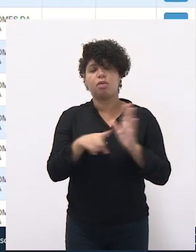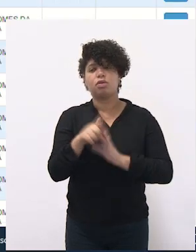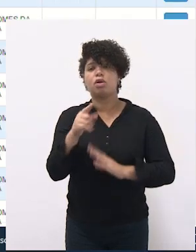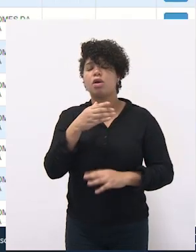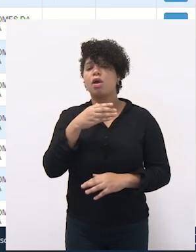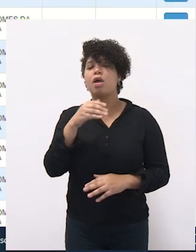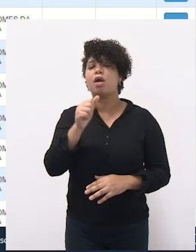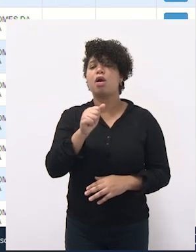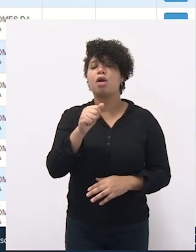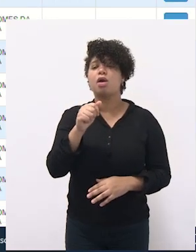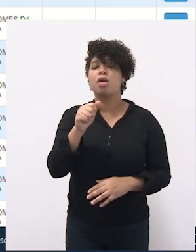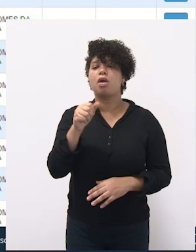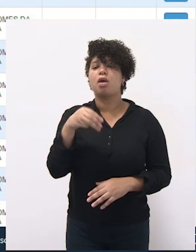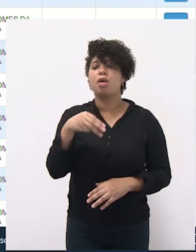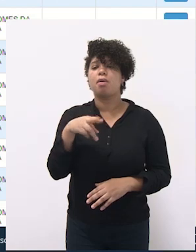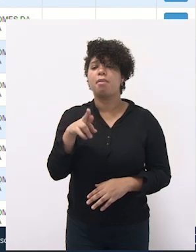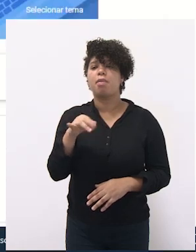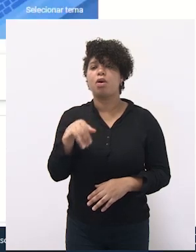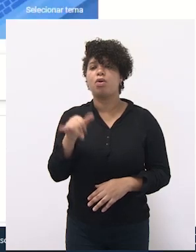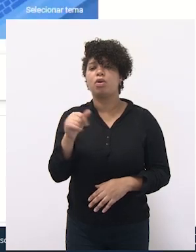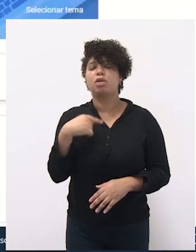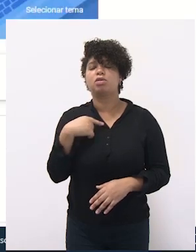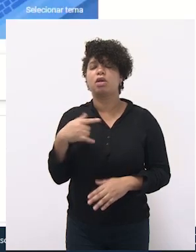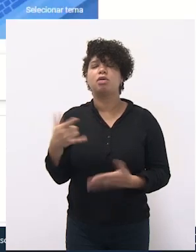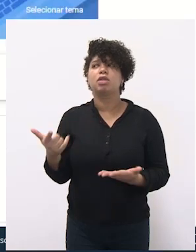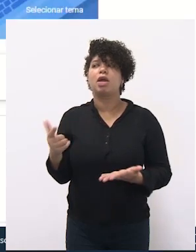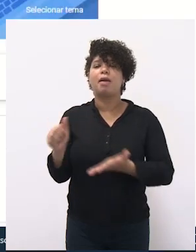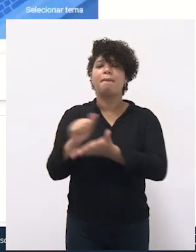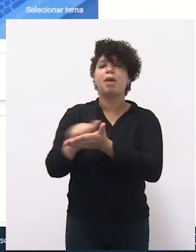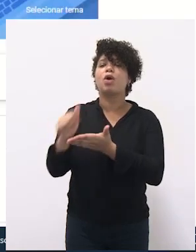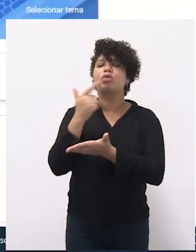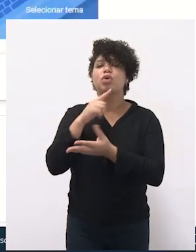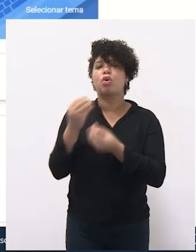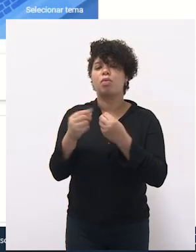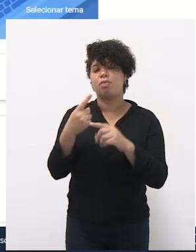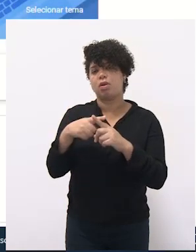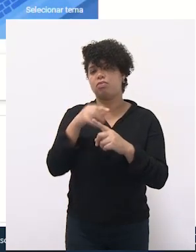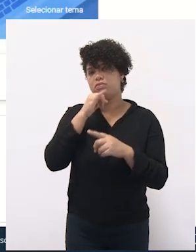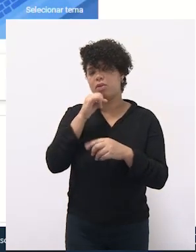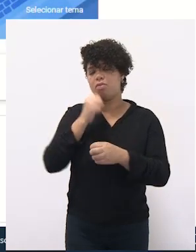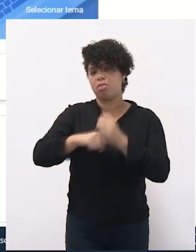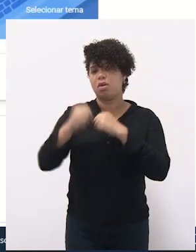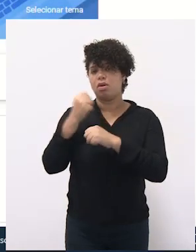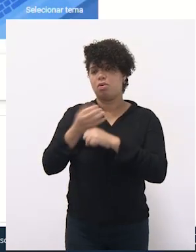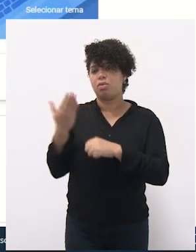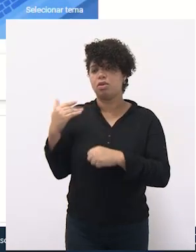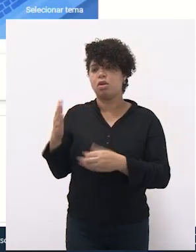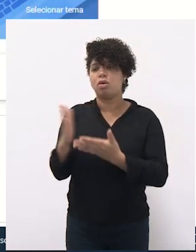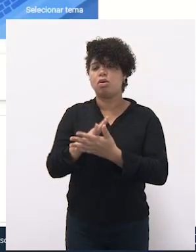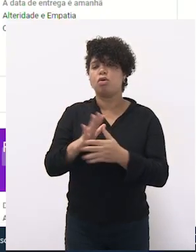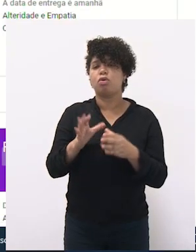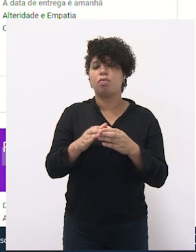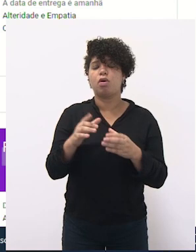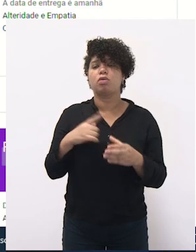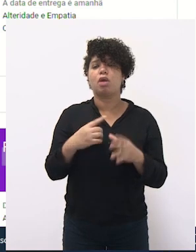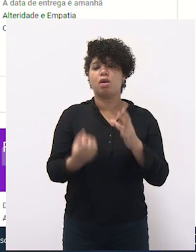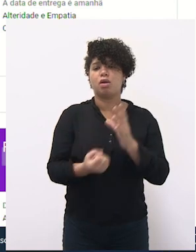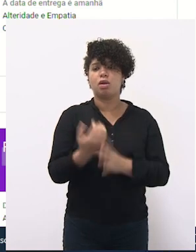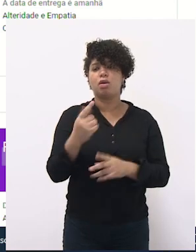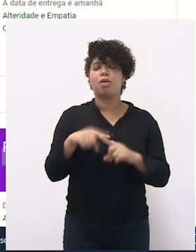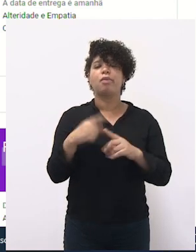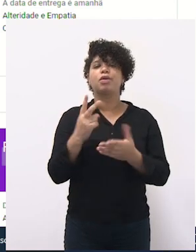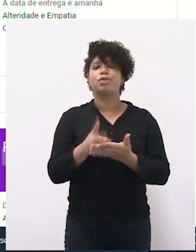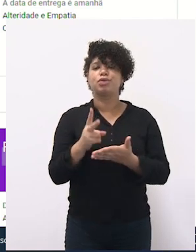Amauri, como excluir uma turma do Classroom? Então, por exemplo, o ano passado a gente tinha turmas que foram criadas e aí eles continuam no